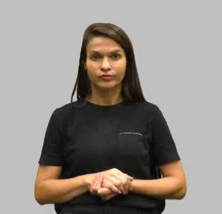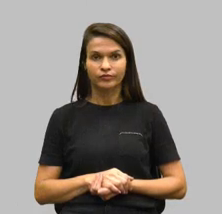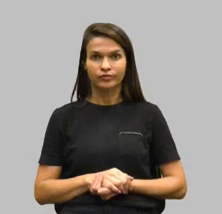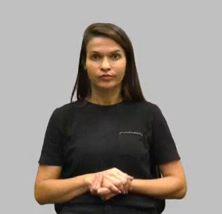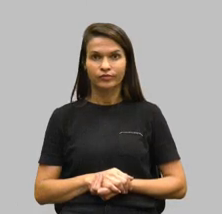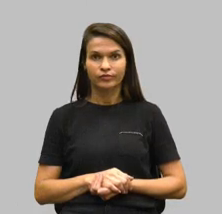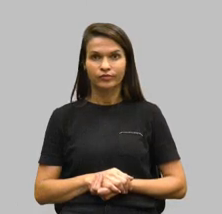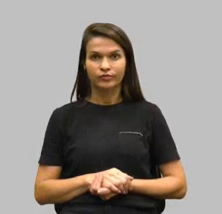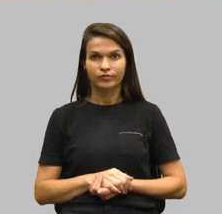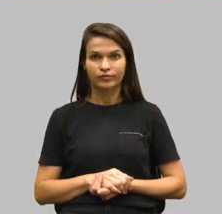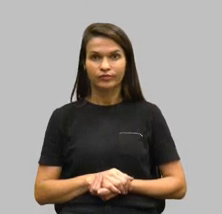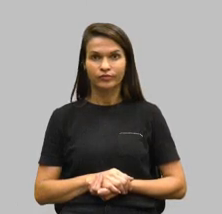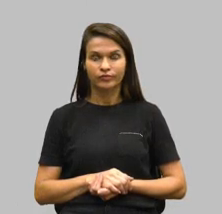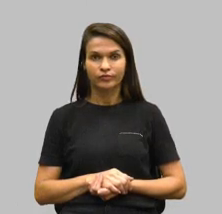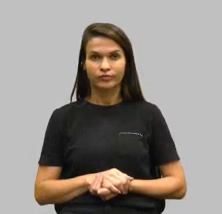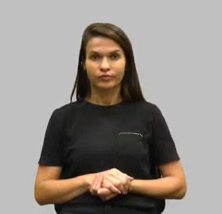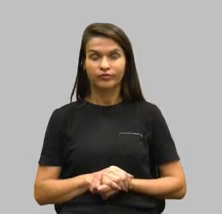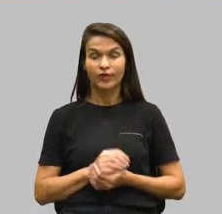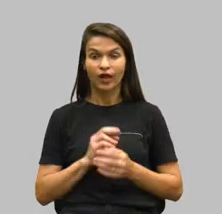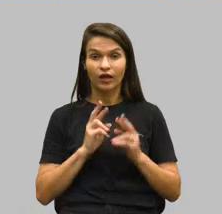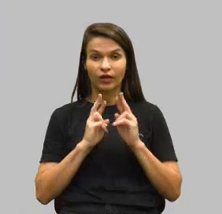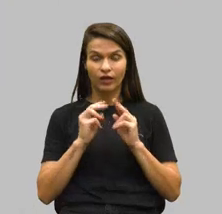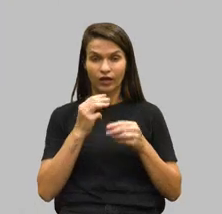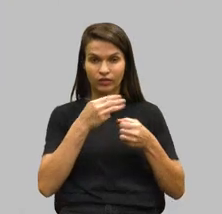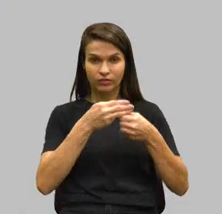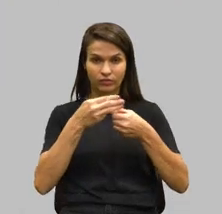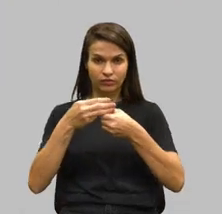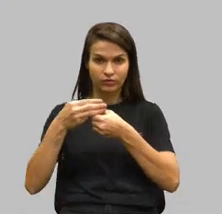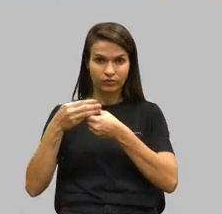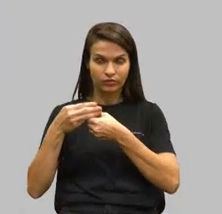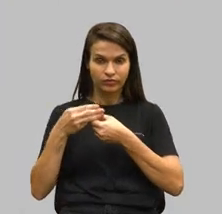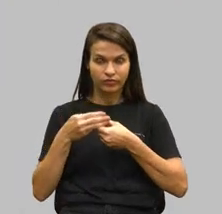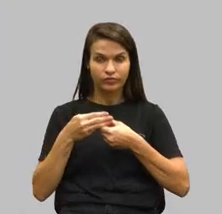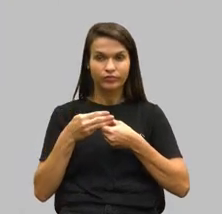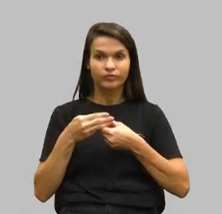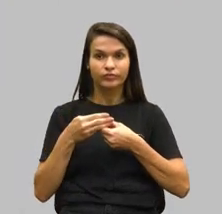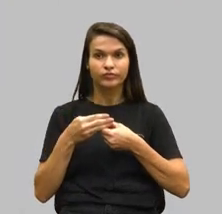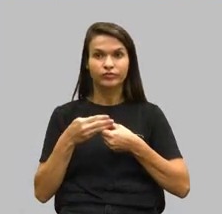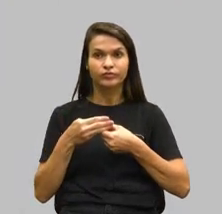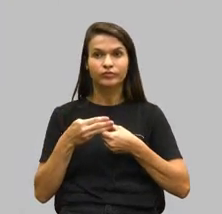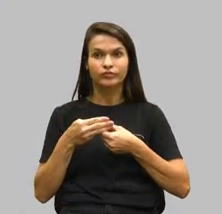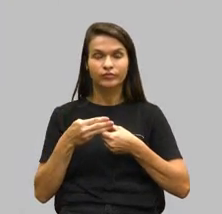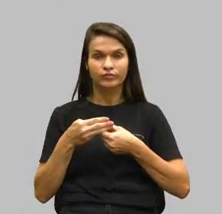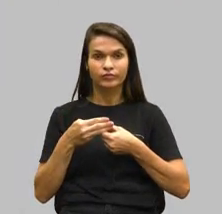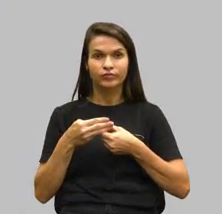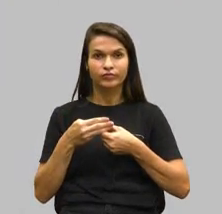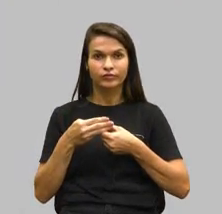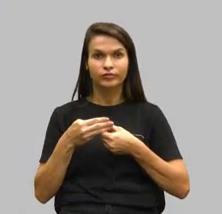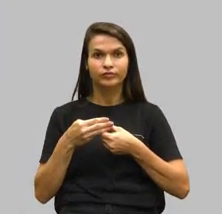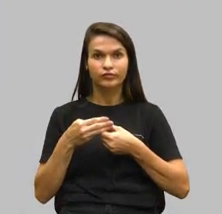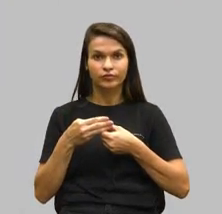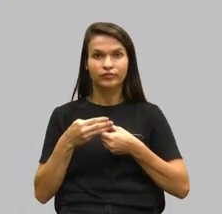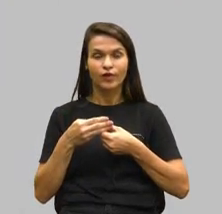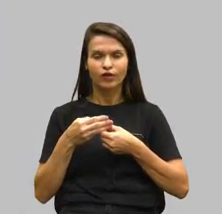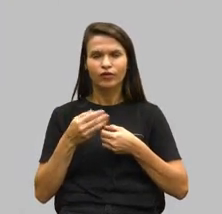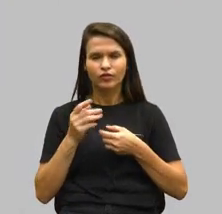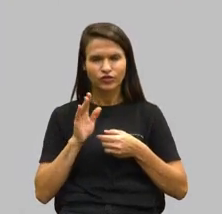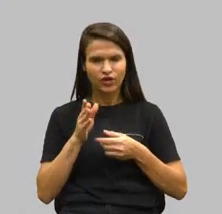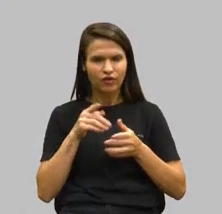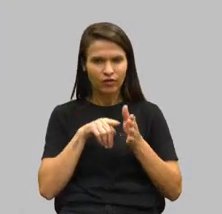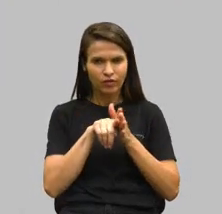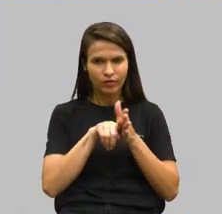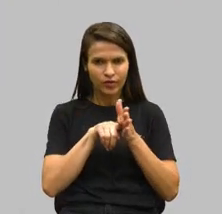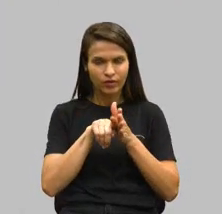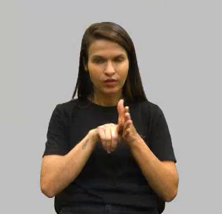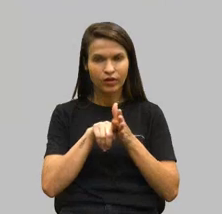relação em relação aos municípios que foram eh que estavam no cno que eles foram consultados eu